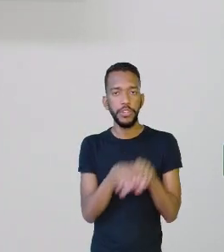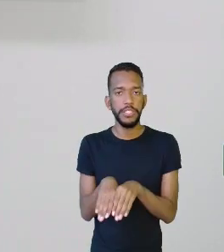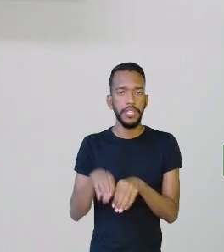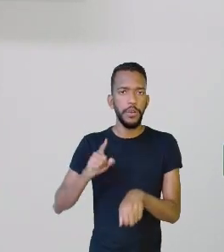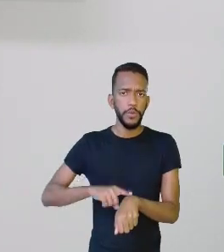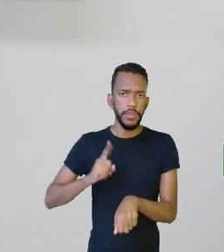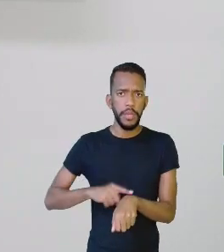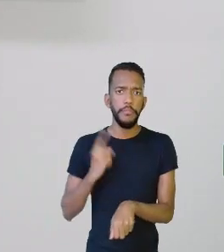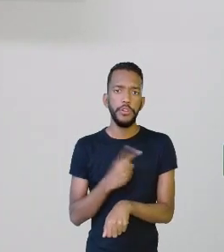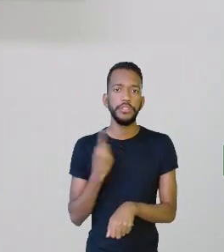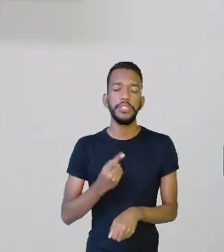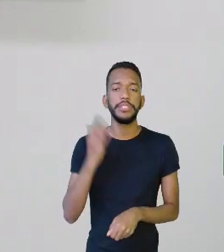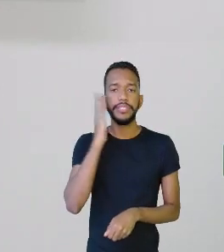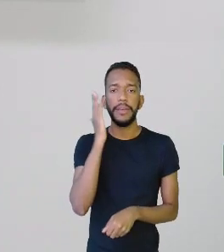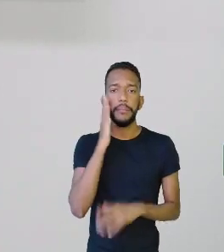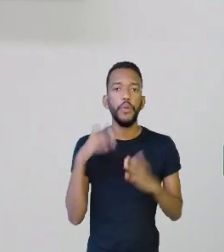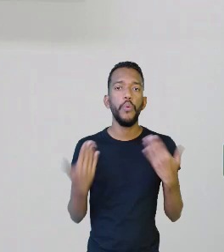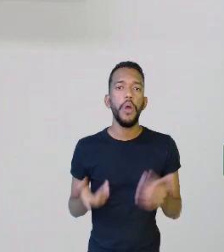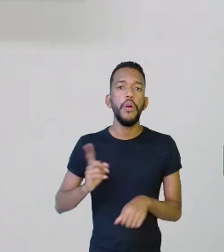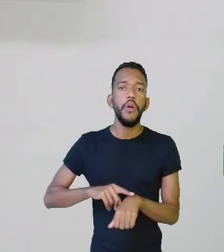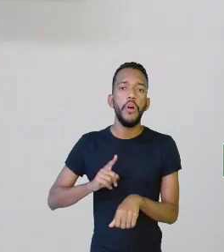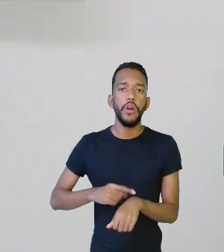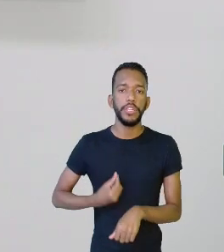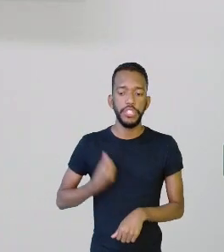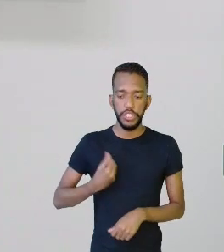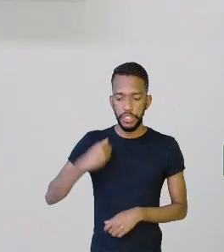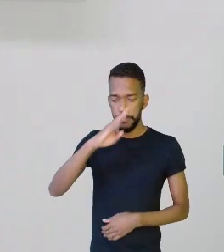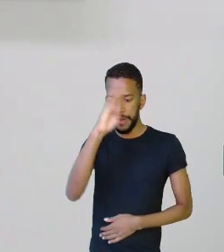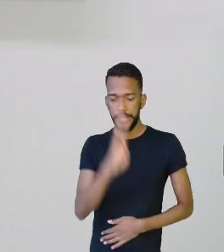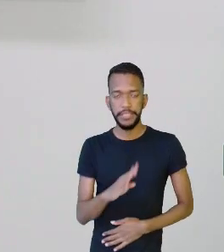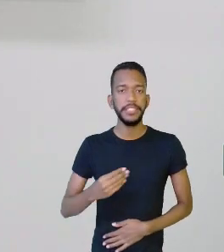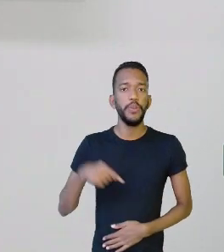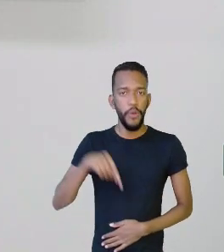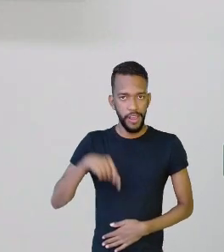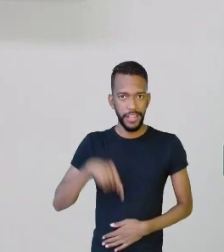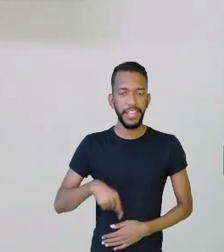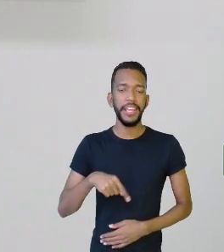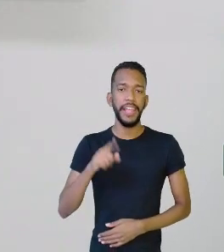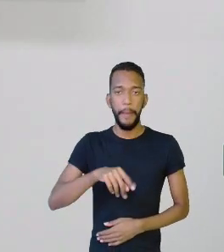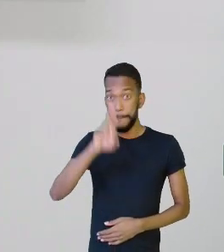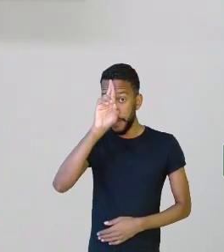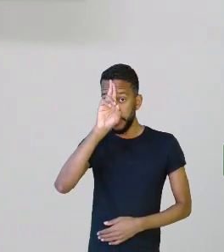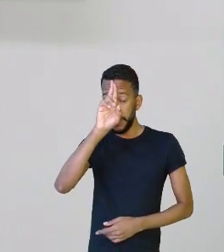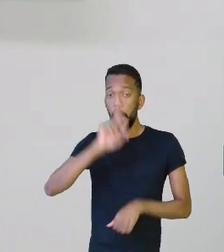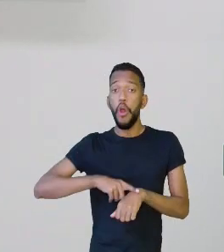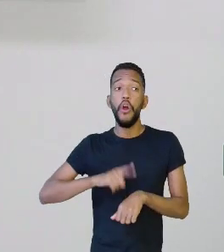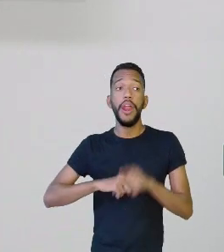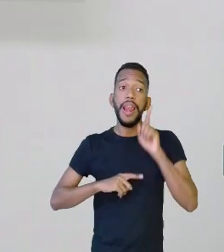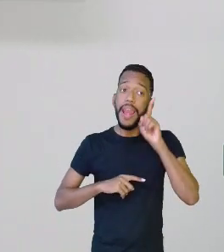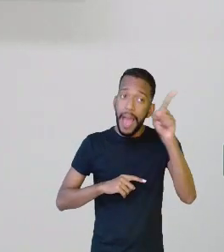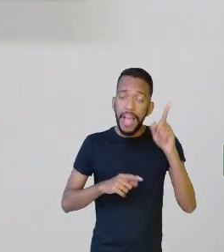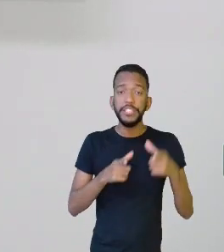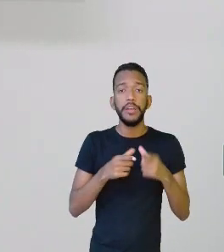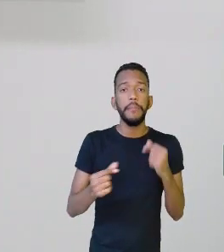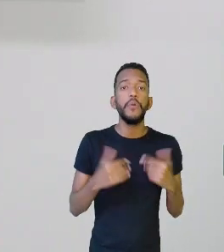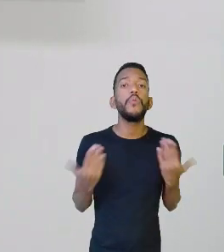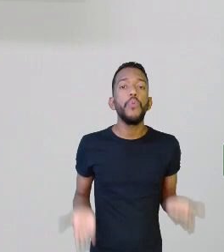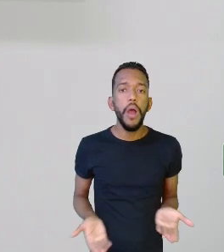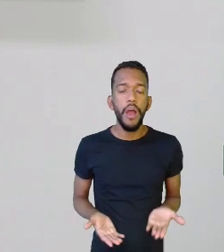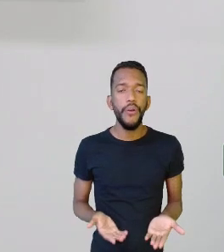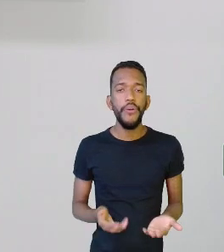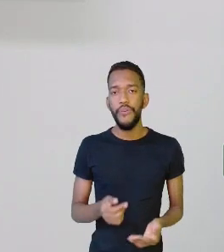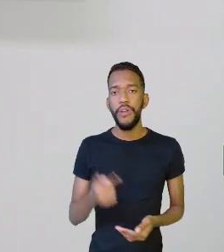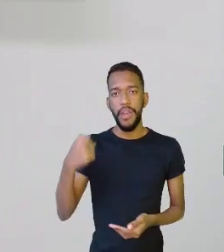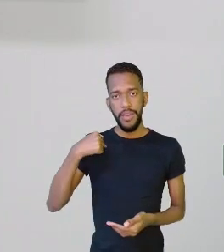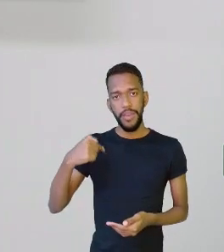saber qual é a hora. Eu estou aqui no Brasil ao meio-dia, que hora que será no Japão? Então, através da contagem desse tempo, através desse